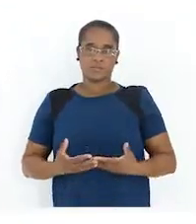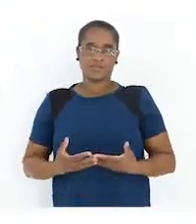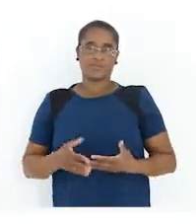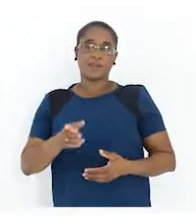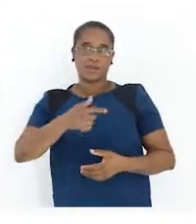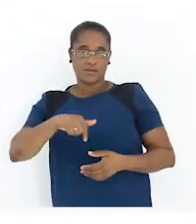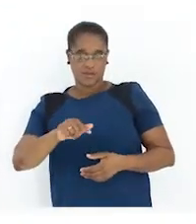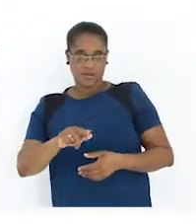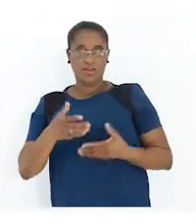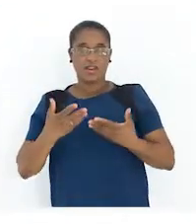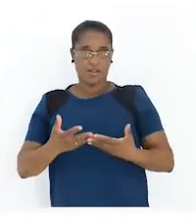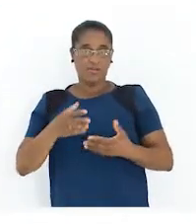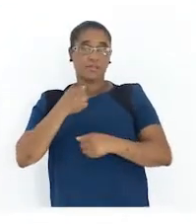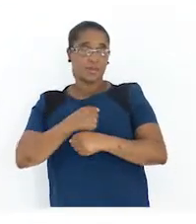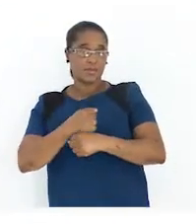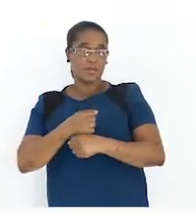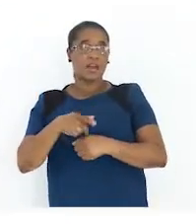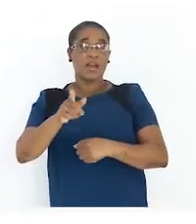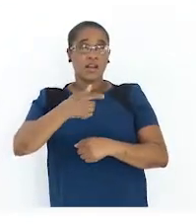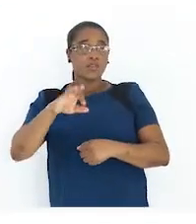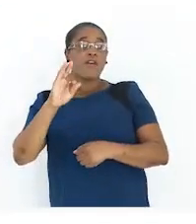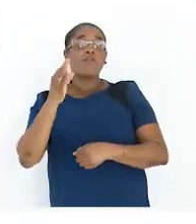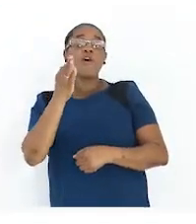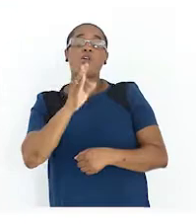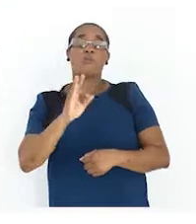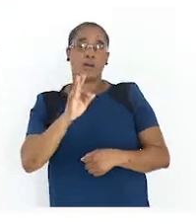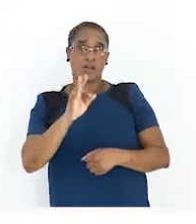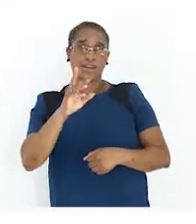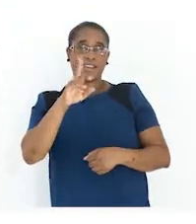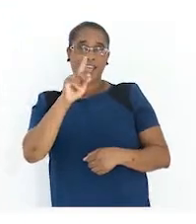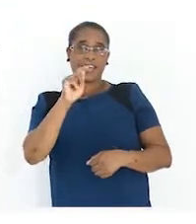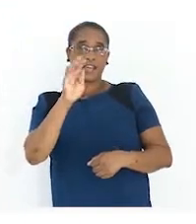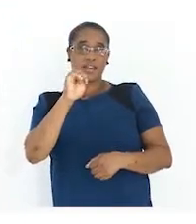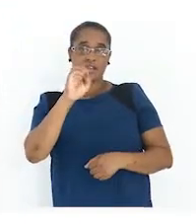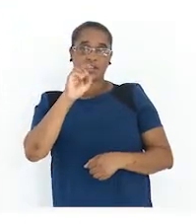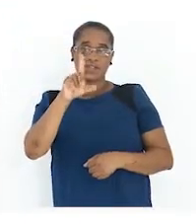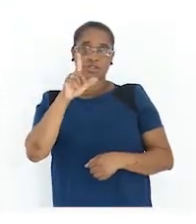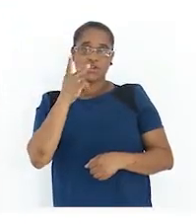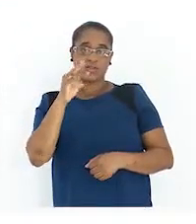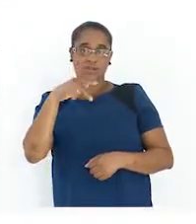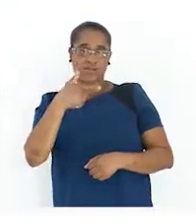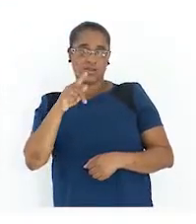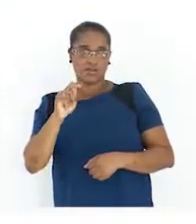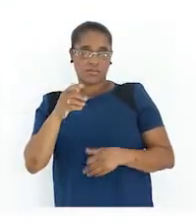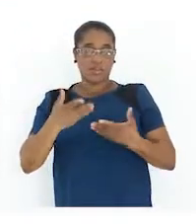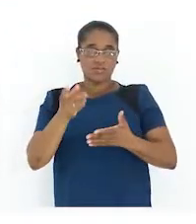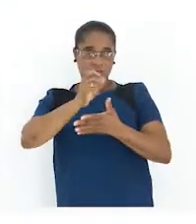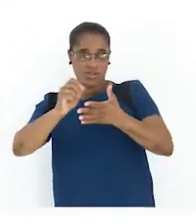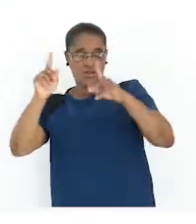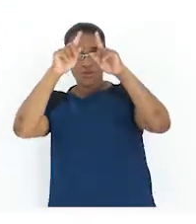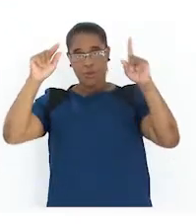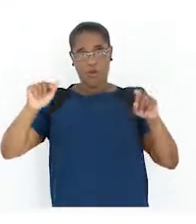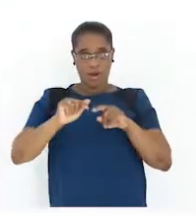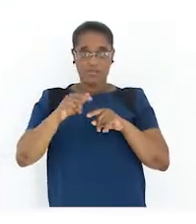nós vamos ver a nossa fórmula resolvente. Vamos colocá-la no quadro. Então, a fórmula resolvente temos que x